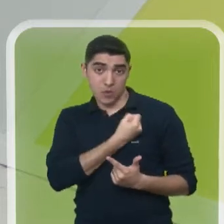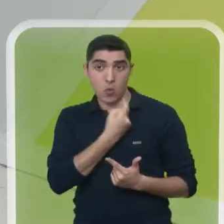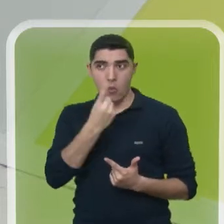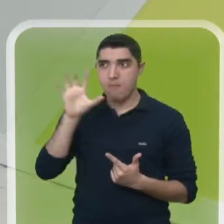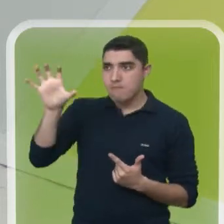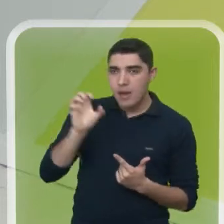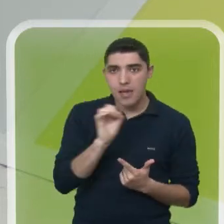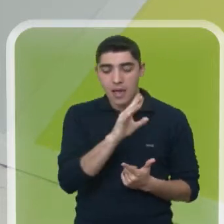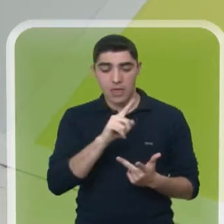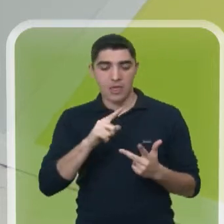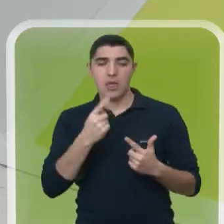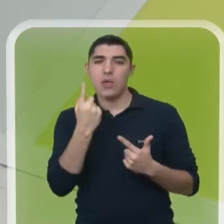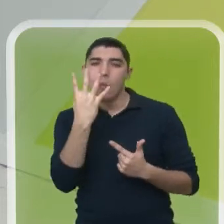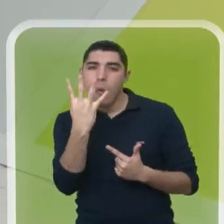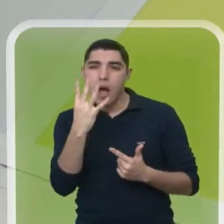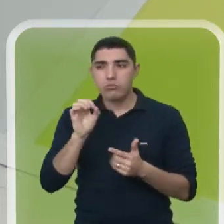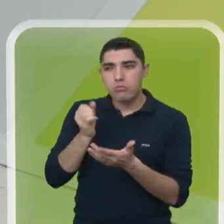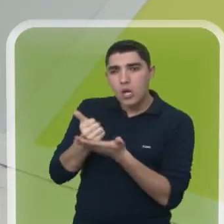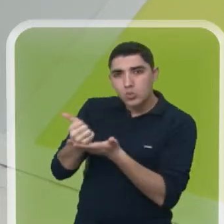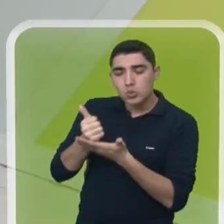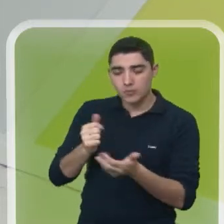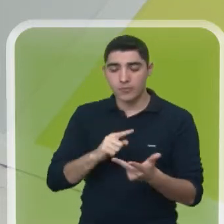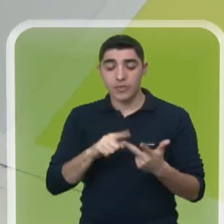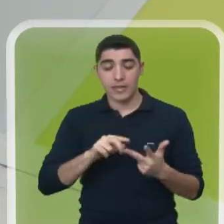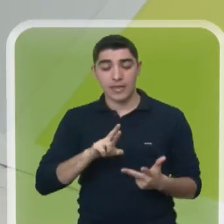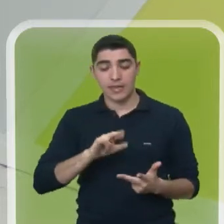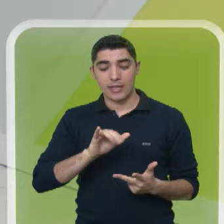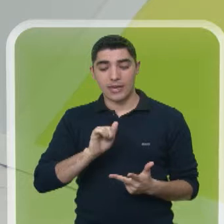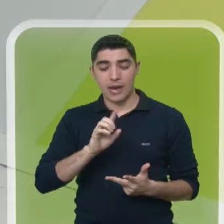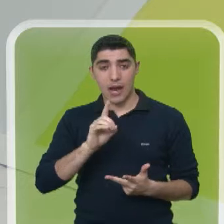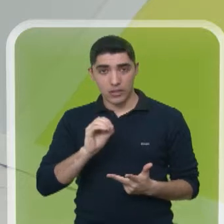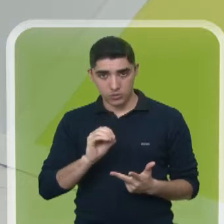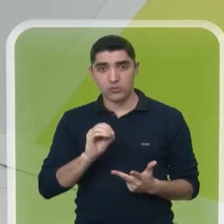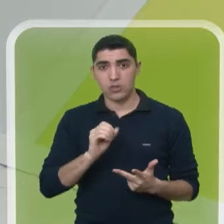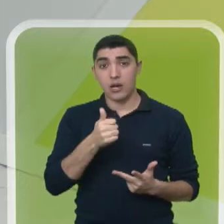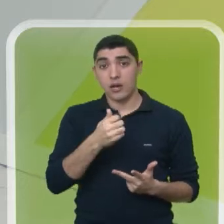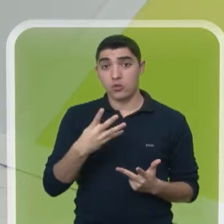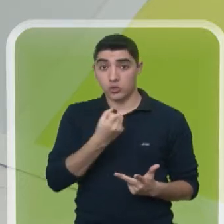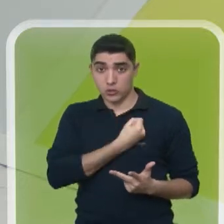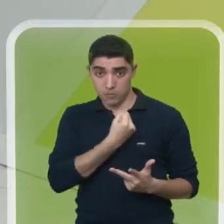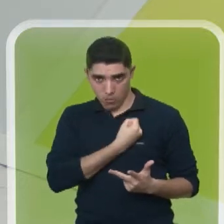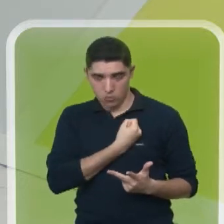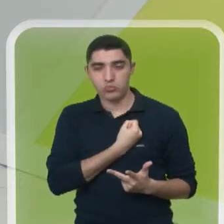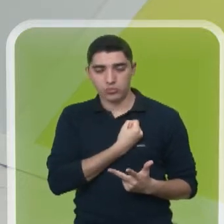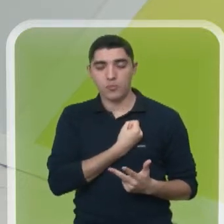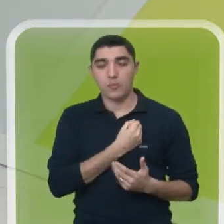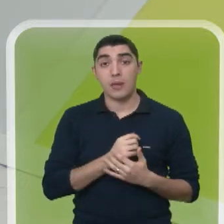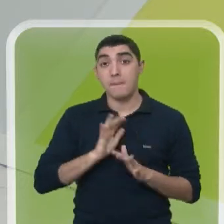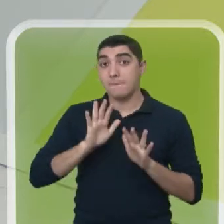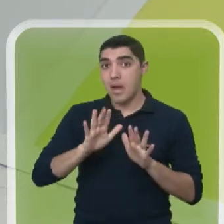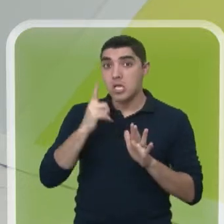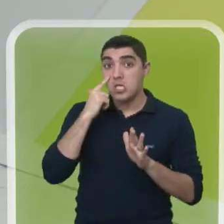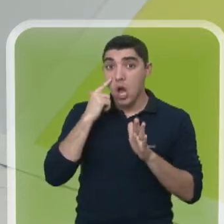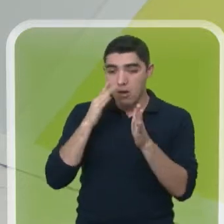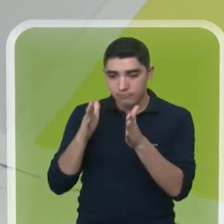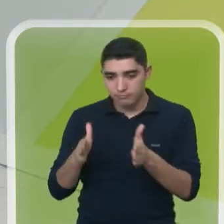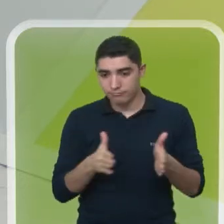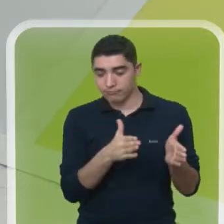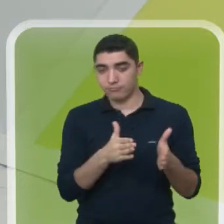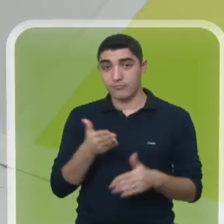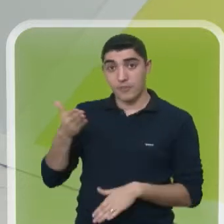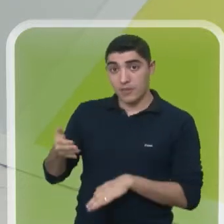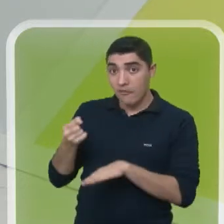4 assistências. O Renato Carbonari, 14 pontos, 4 rebotes e 4 assistências. Agora, olha